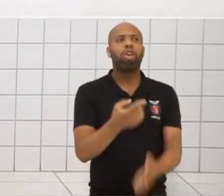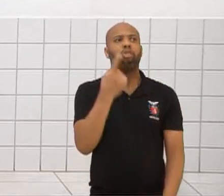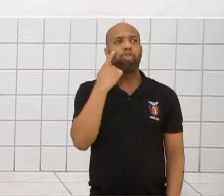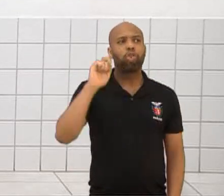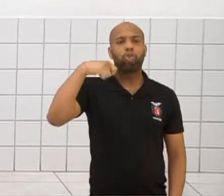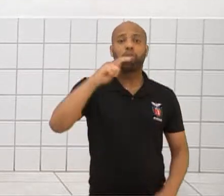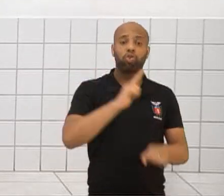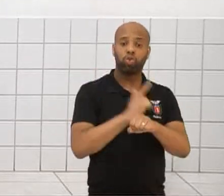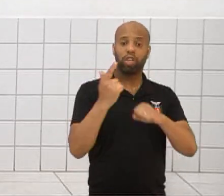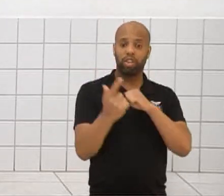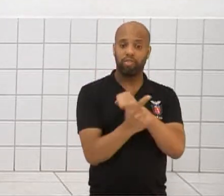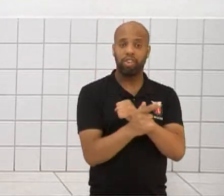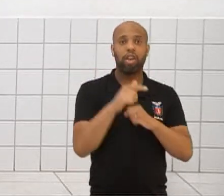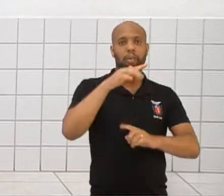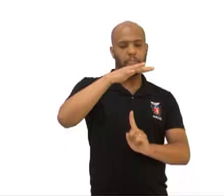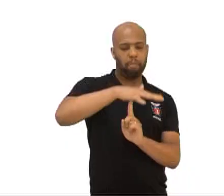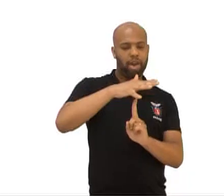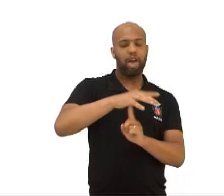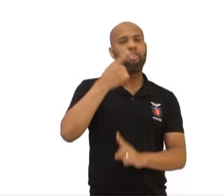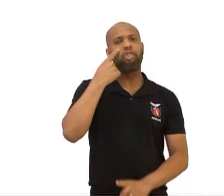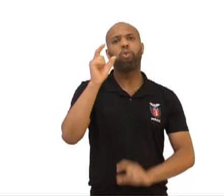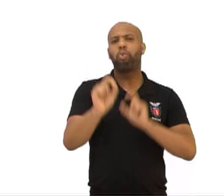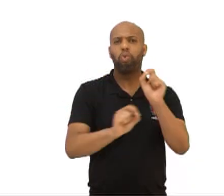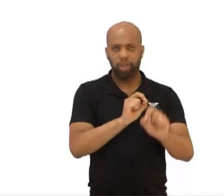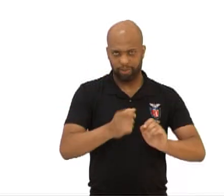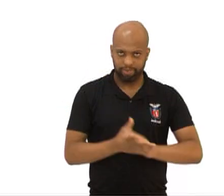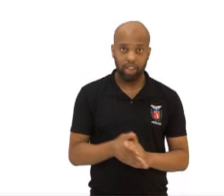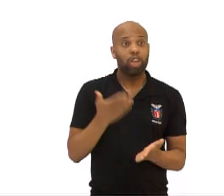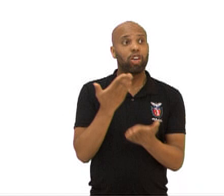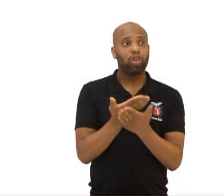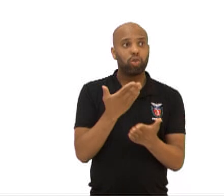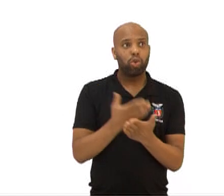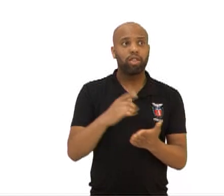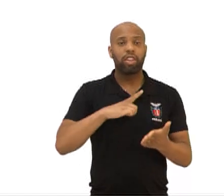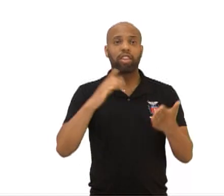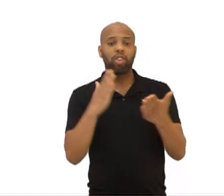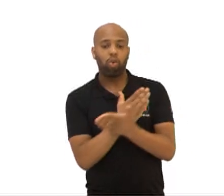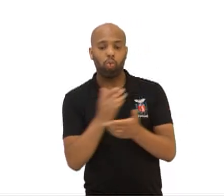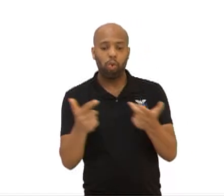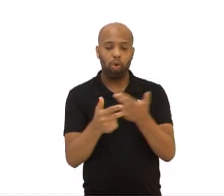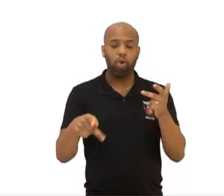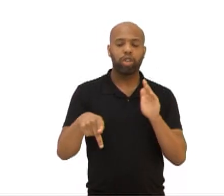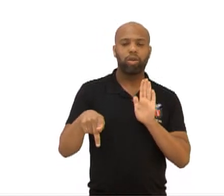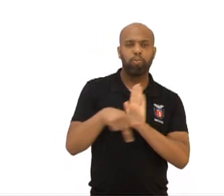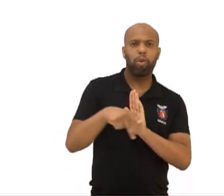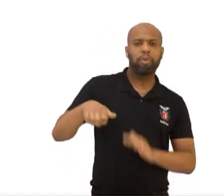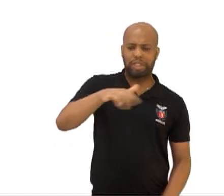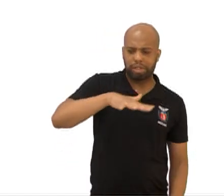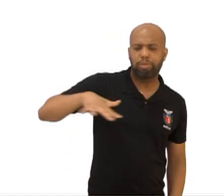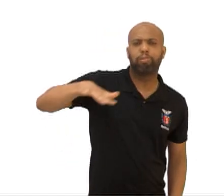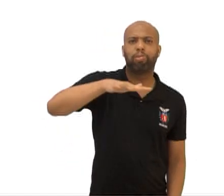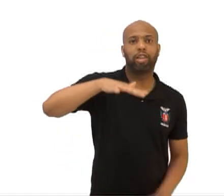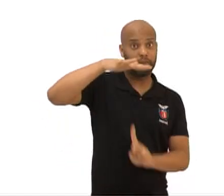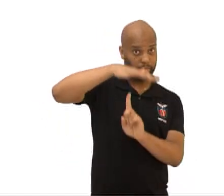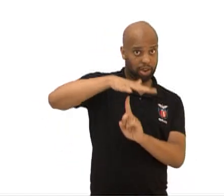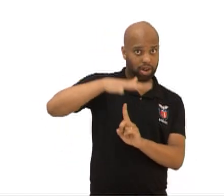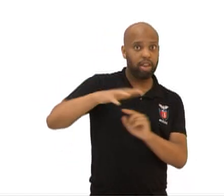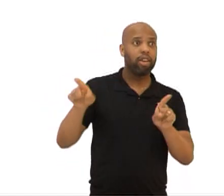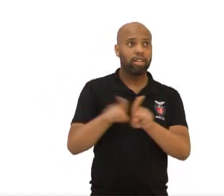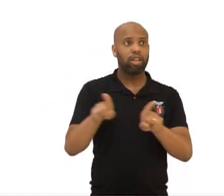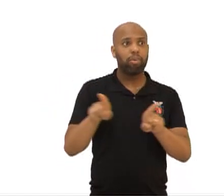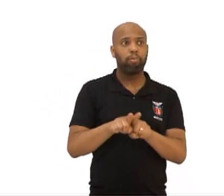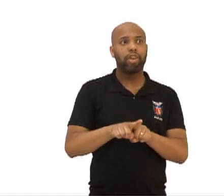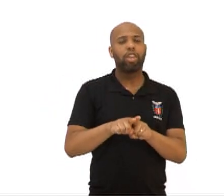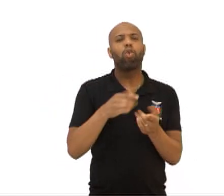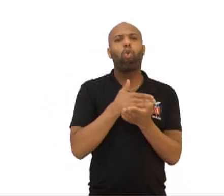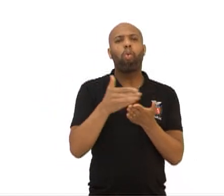questão da geografia do Paraná. O que nós tínhamos visto? Nós vimos, basicamente, algumas noções da espacialidade do território paranaense e também